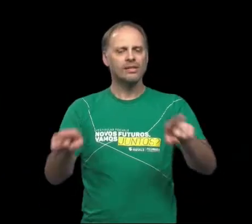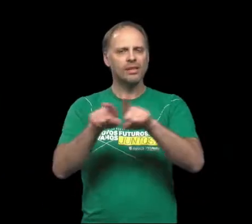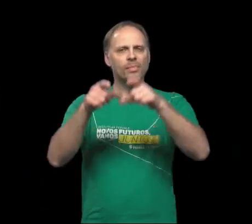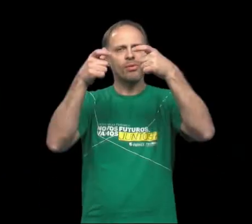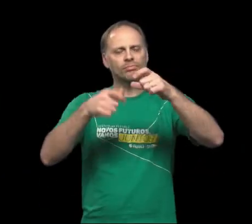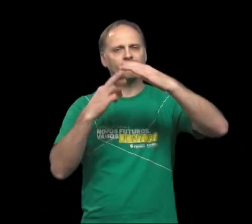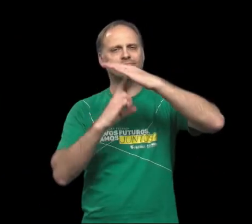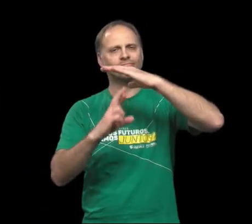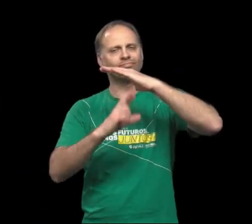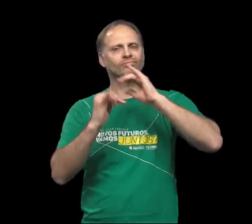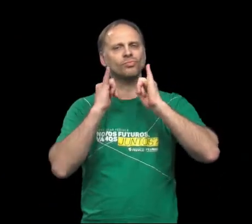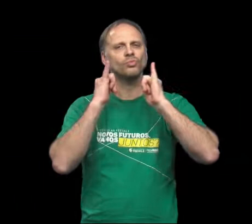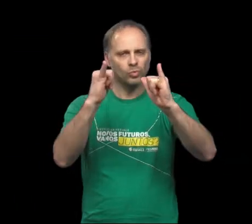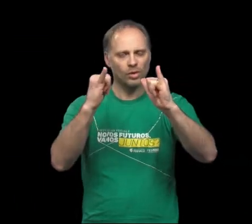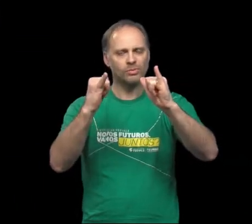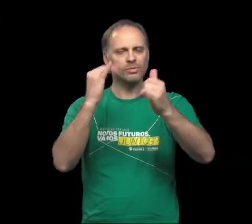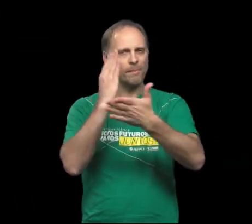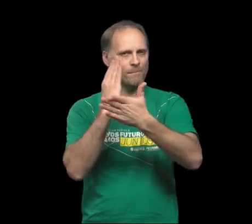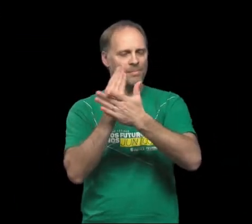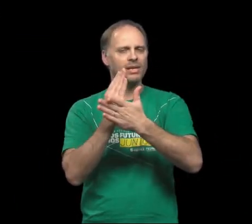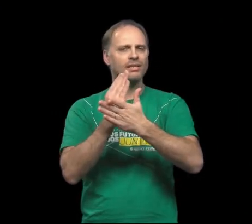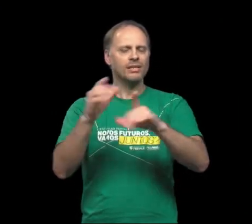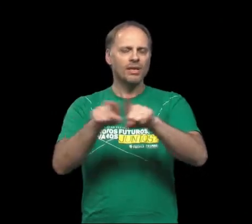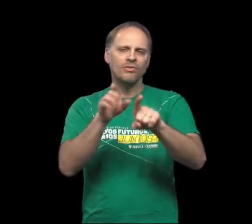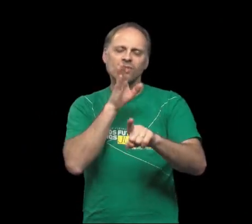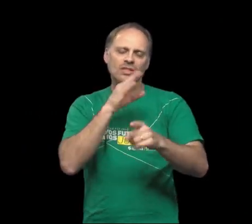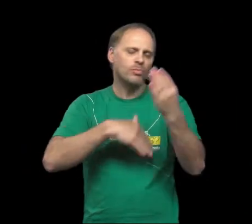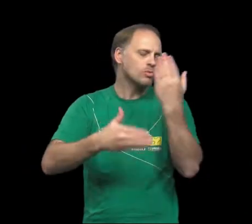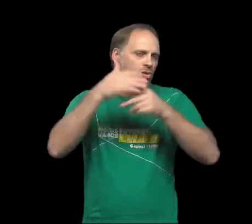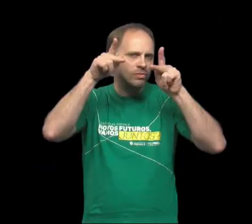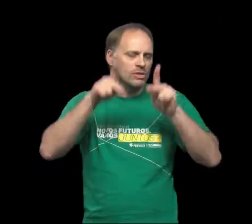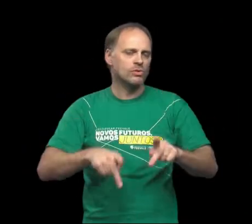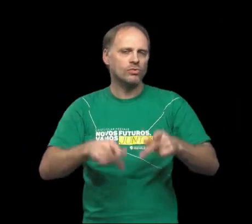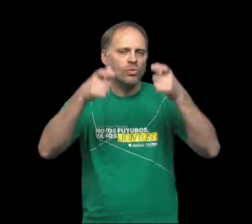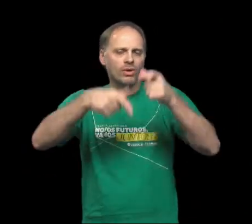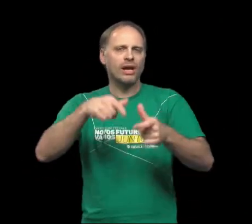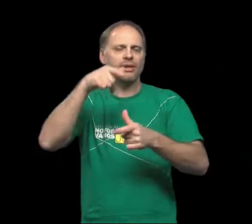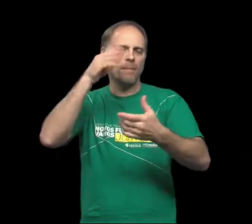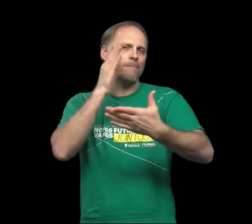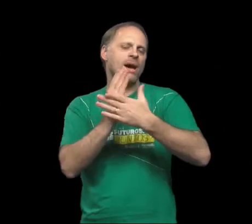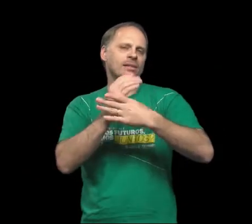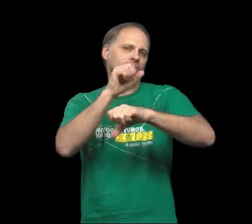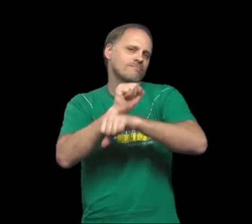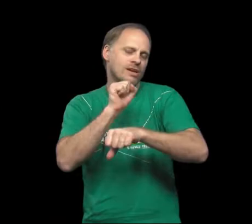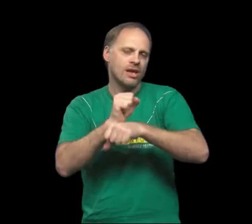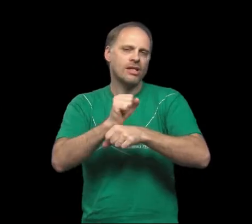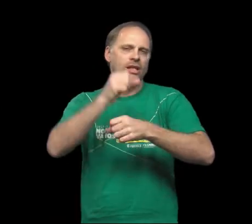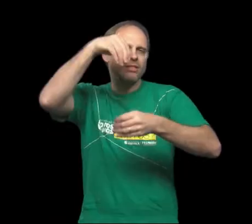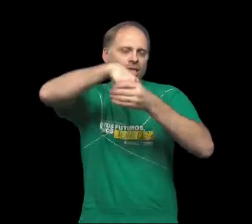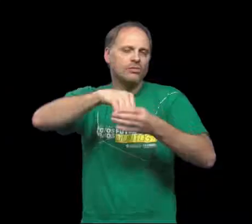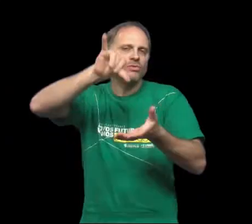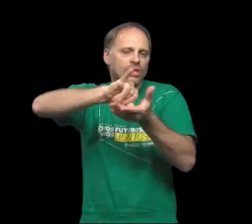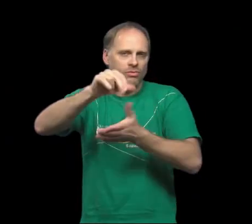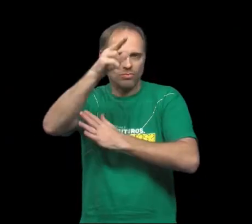O terminal rodoviário urbano João Correia da Silveira, conhecido popularmente como Paradão, fica no coração de Novo